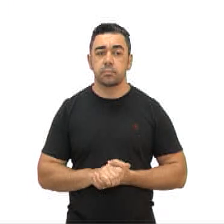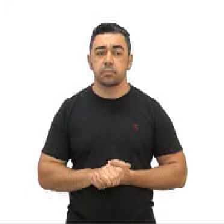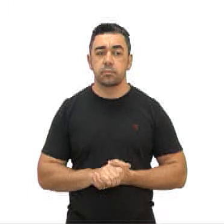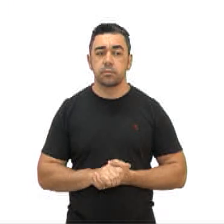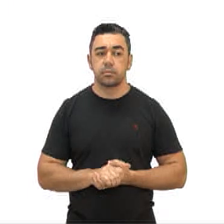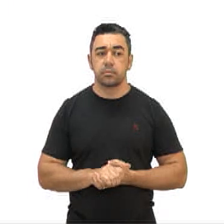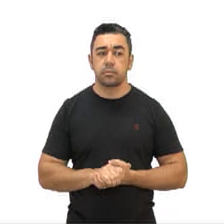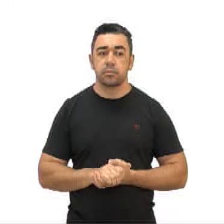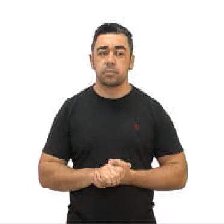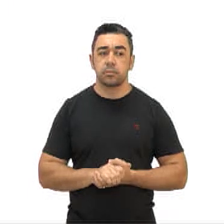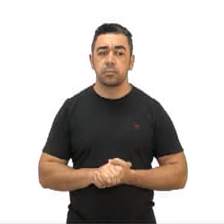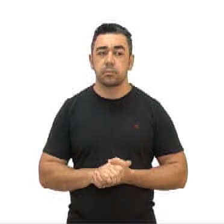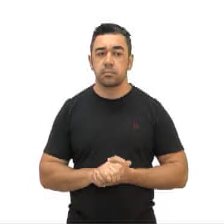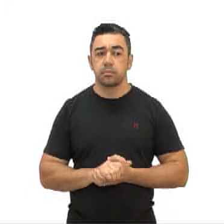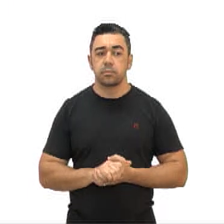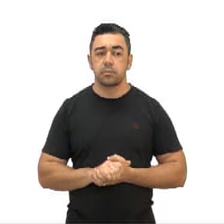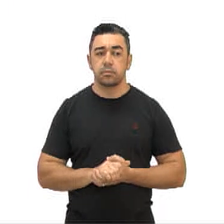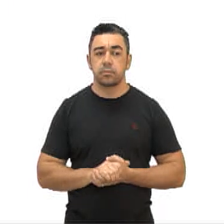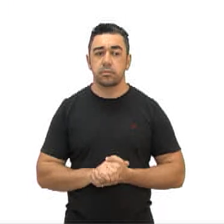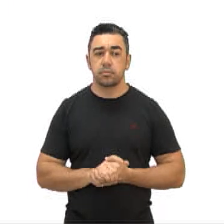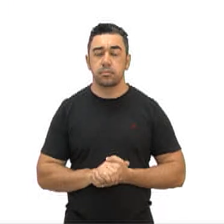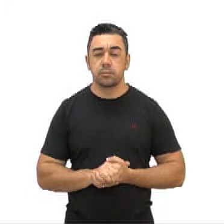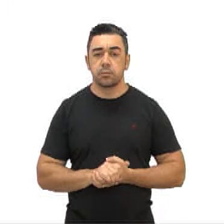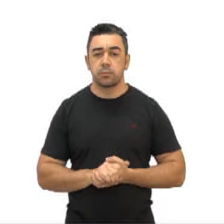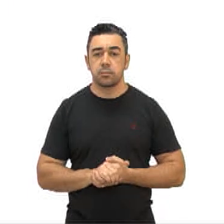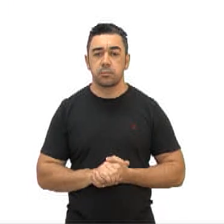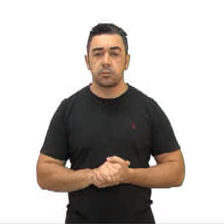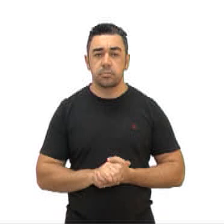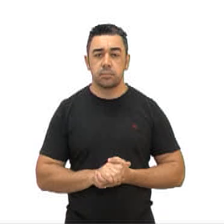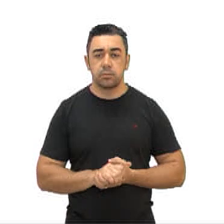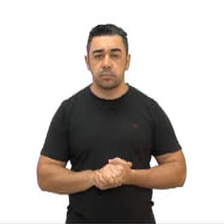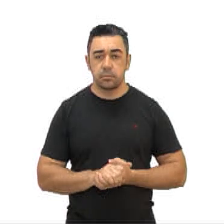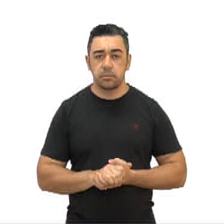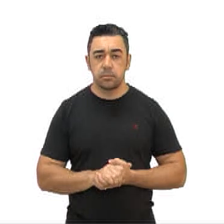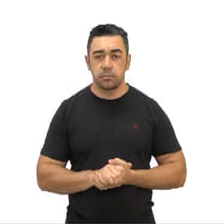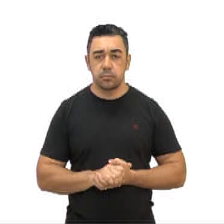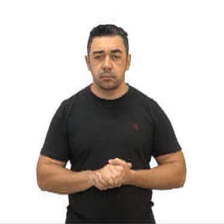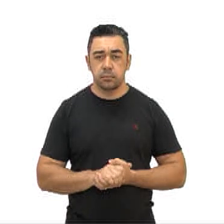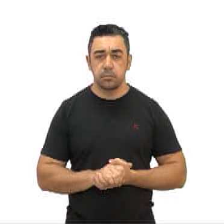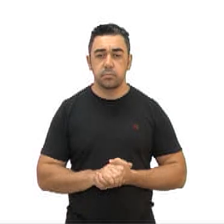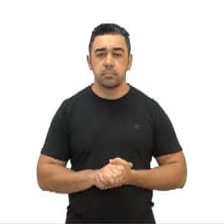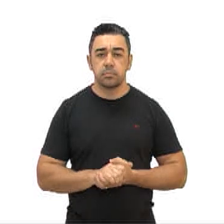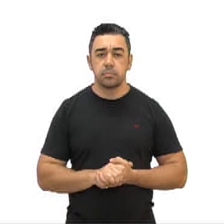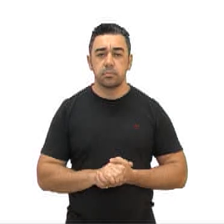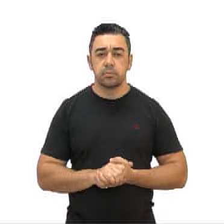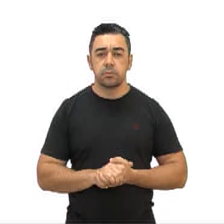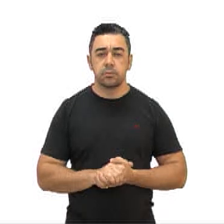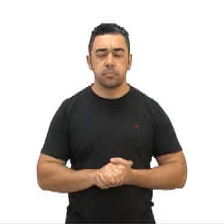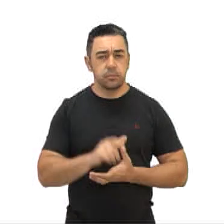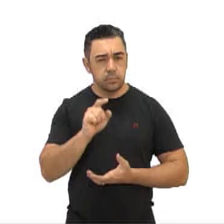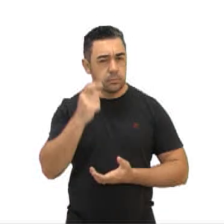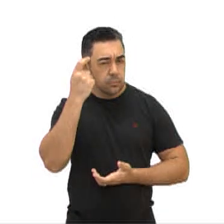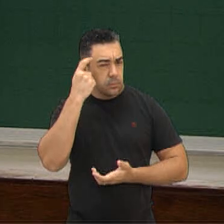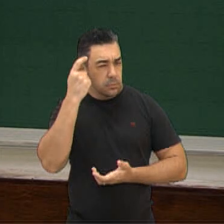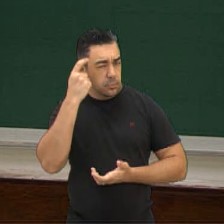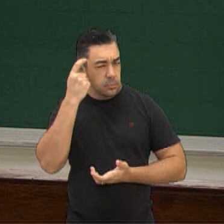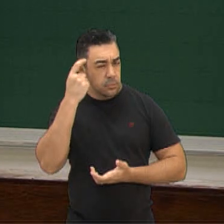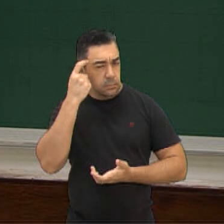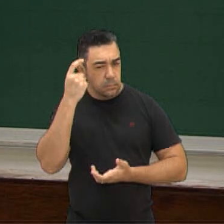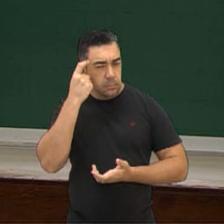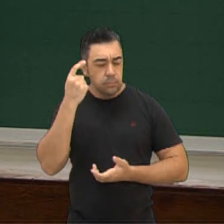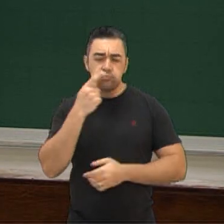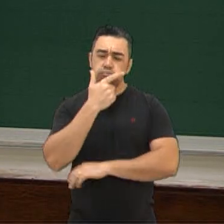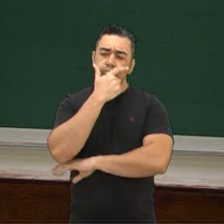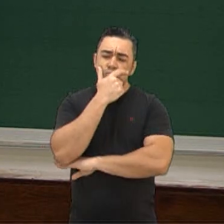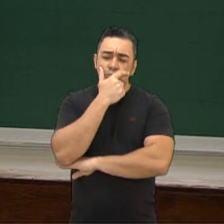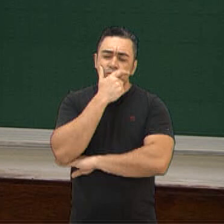ir a Catalunha por la situação actual de la pandemia del COVID-19. Então, você vai pensar, vai ver um